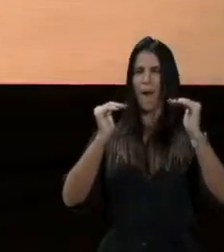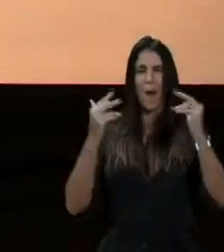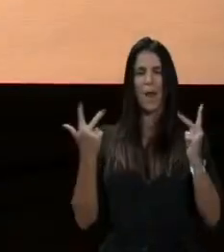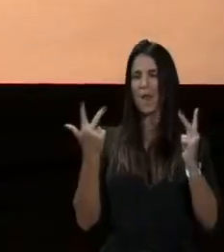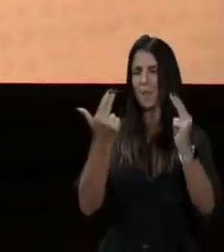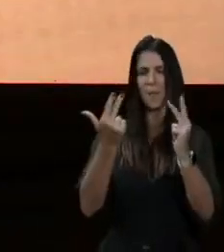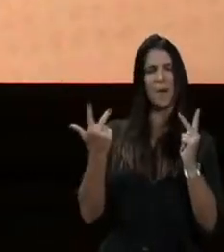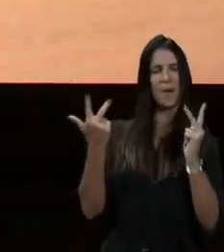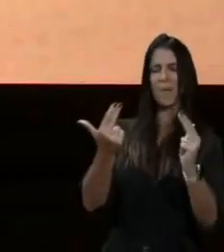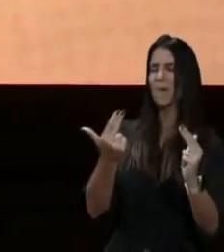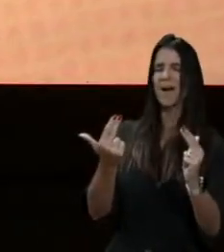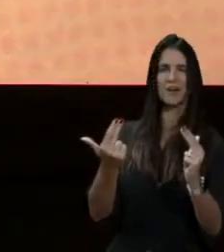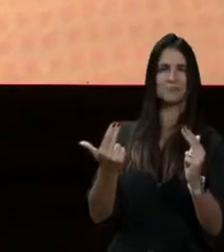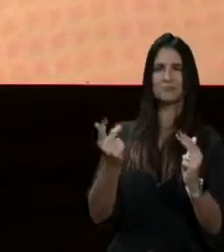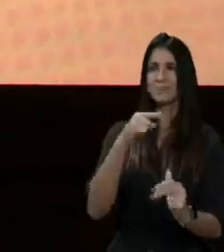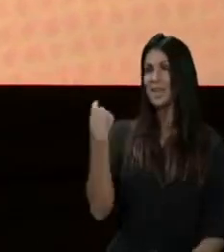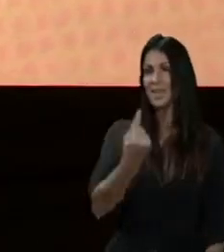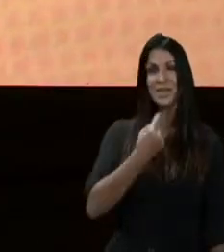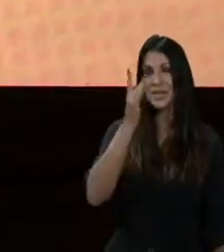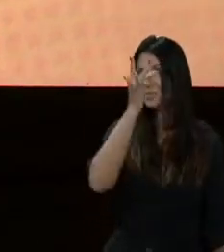e nós somos pessoas